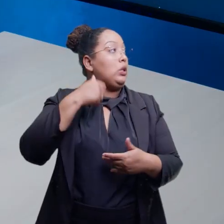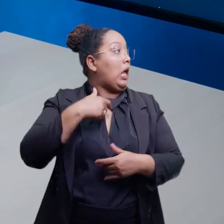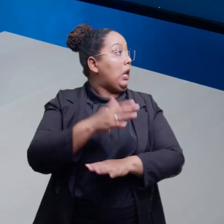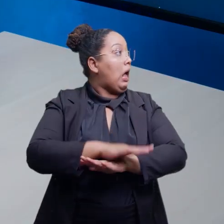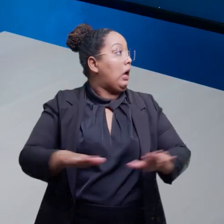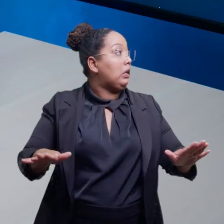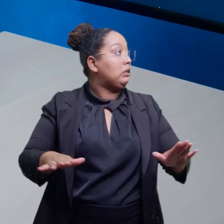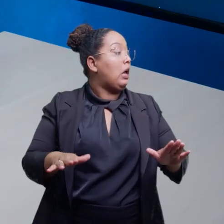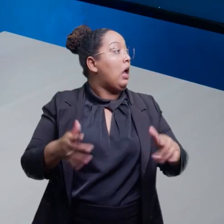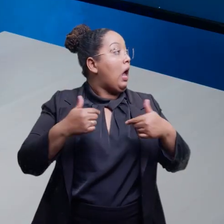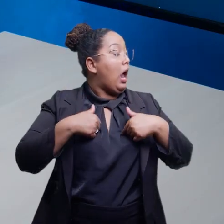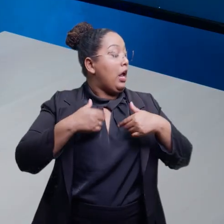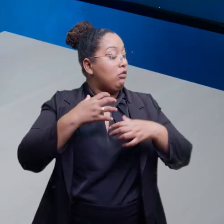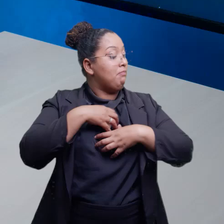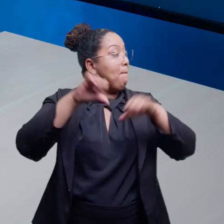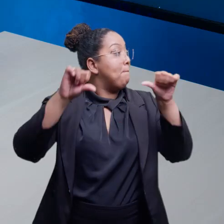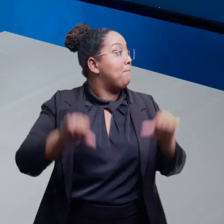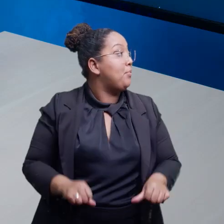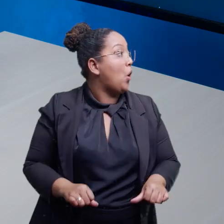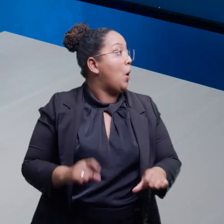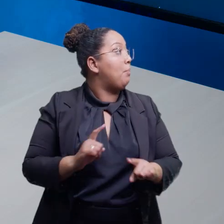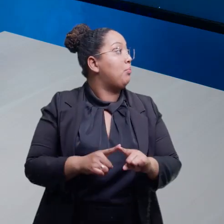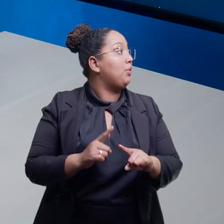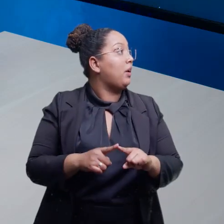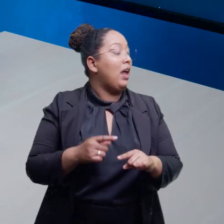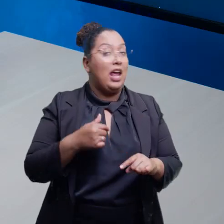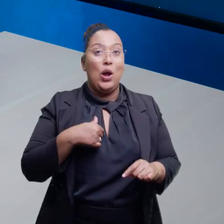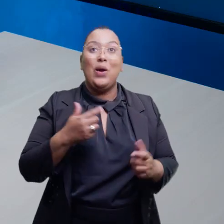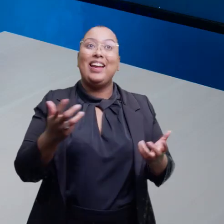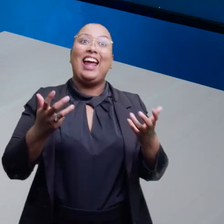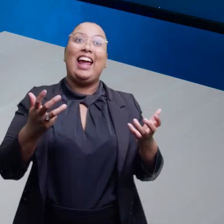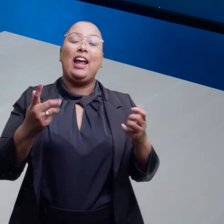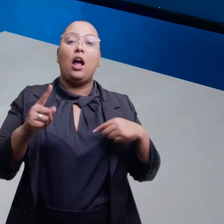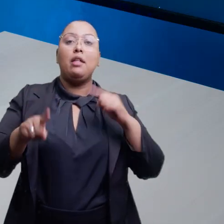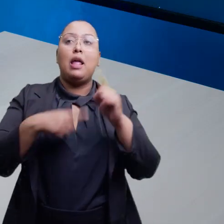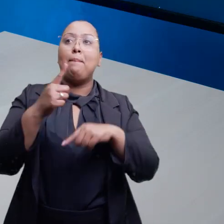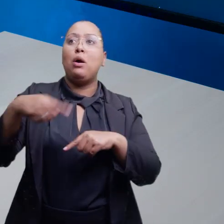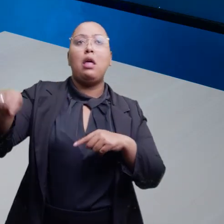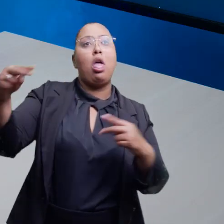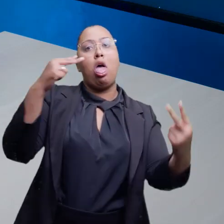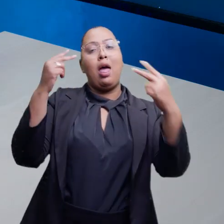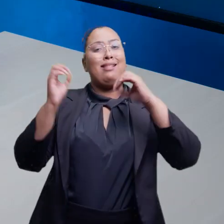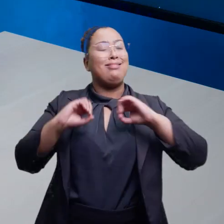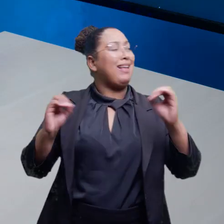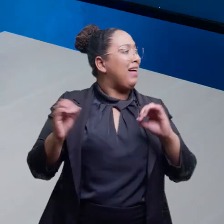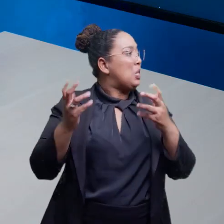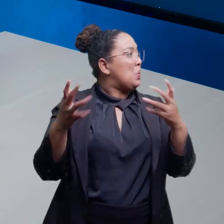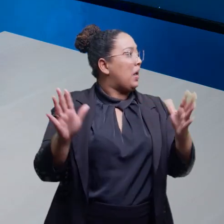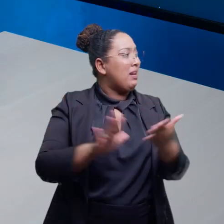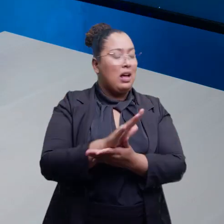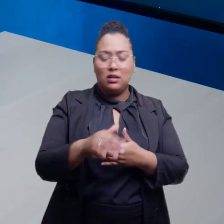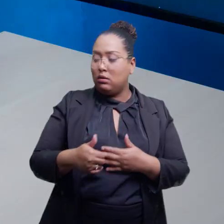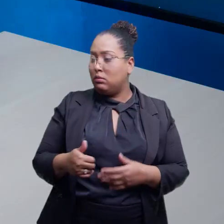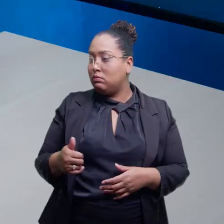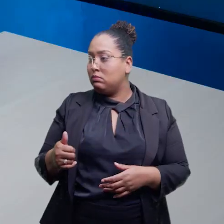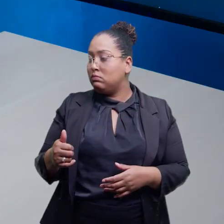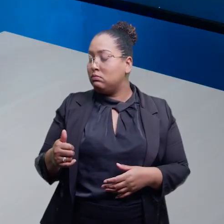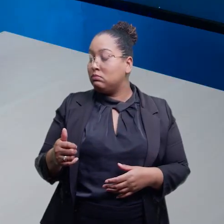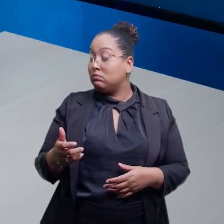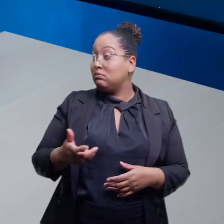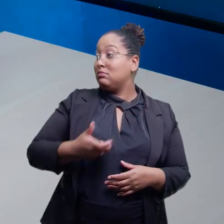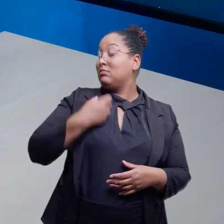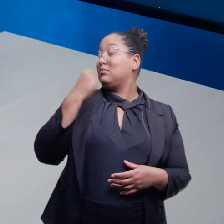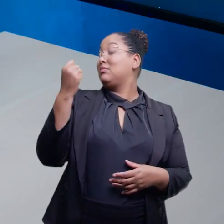me adotar. E aí eu vou ficar pior, porque aí eu vou falar que eu queria e aí não deu certo. Então, isso assim, eu fiquei